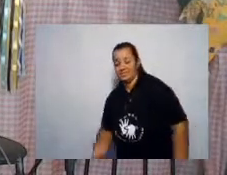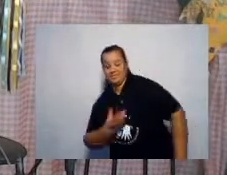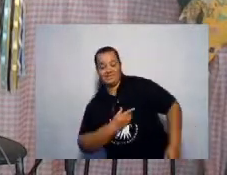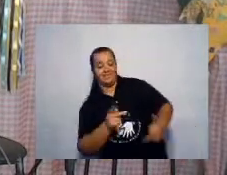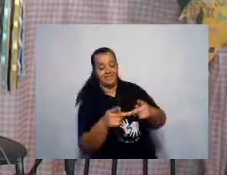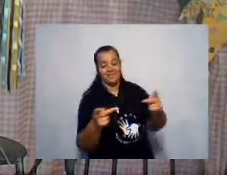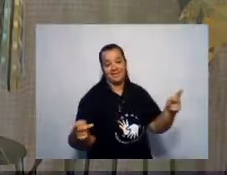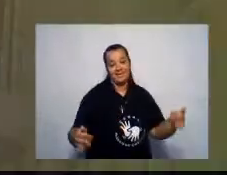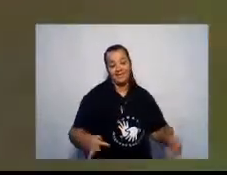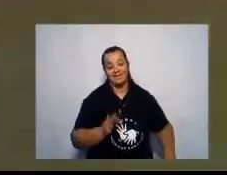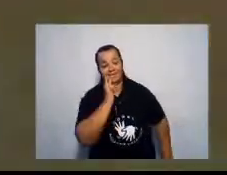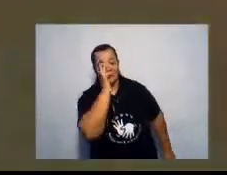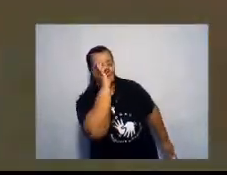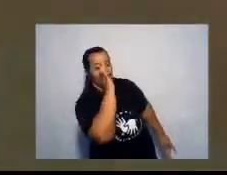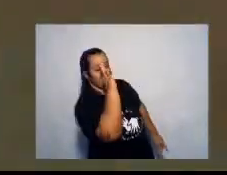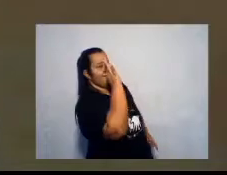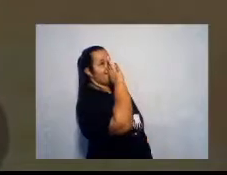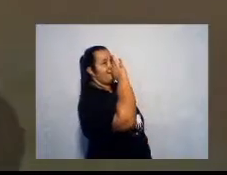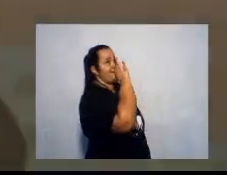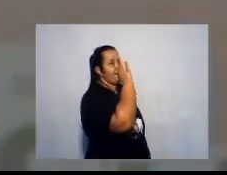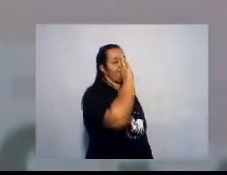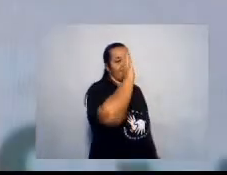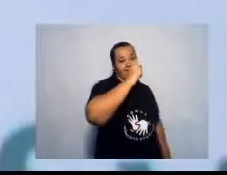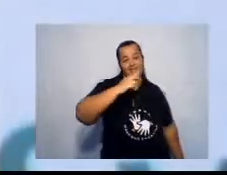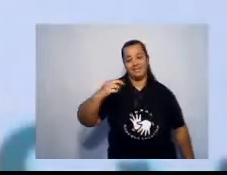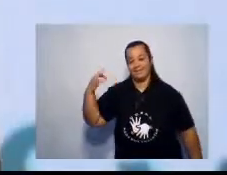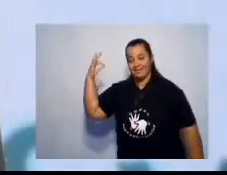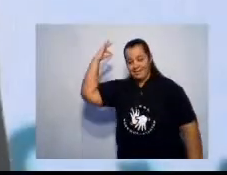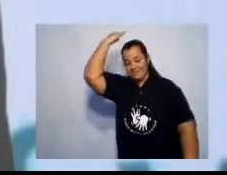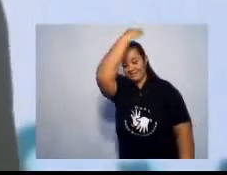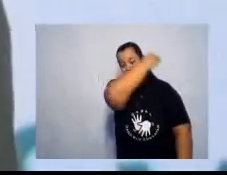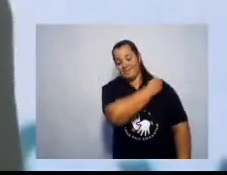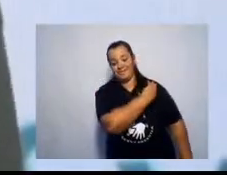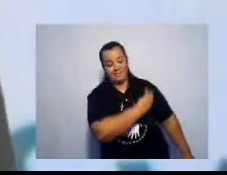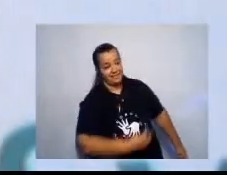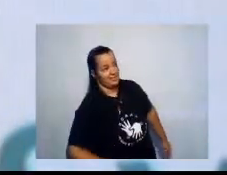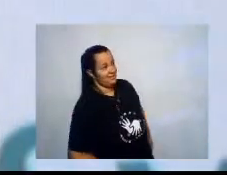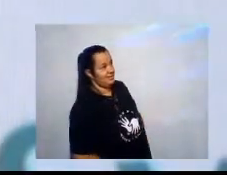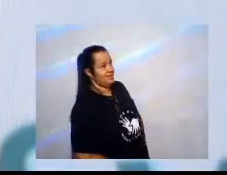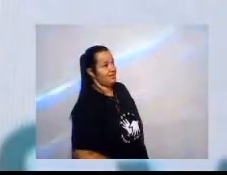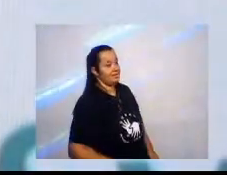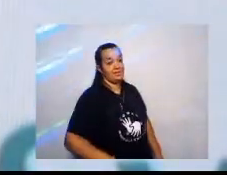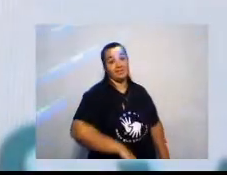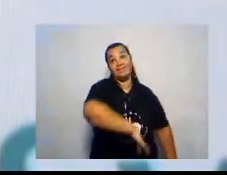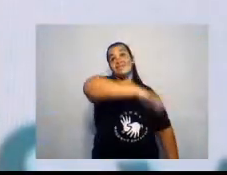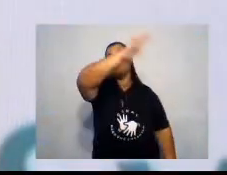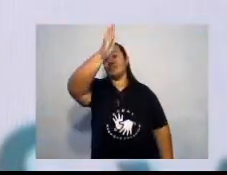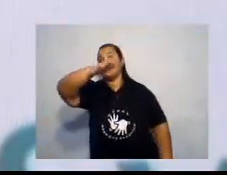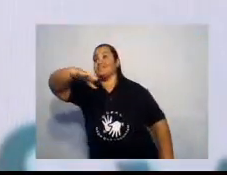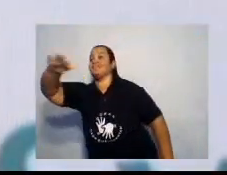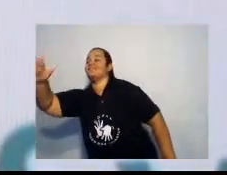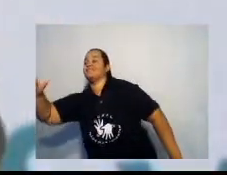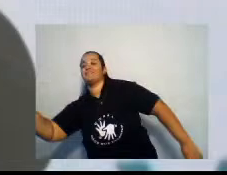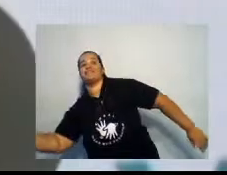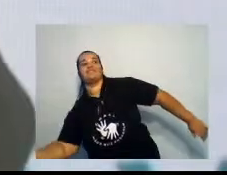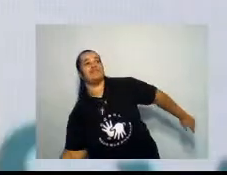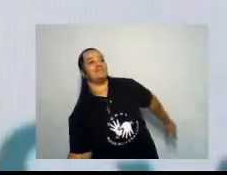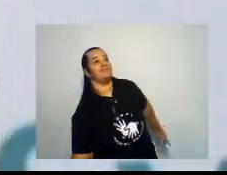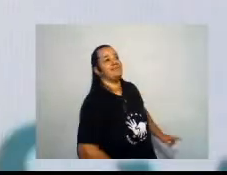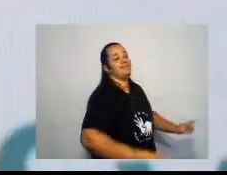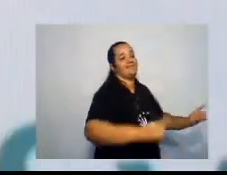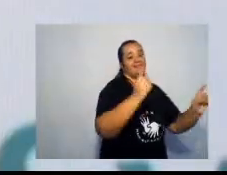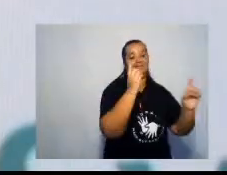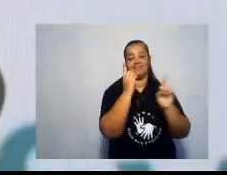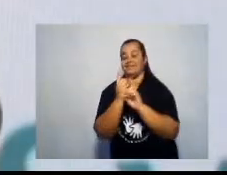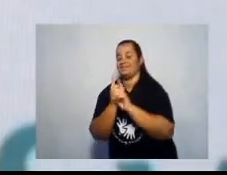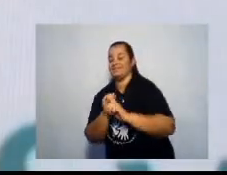quero presentear com flores e Iemanjá, pedir o paraíso